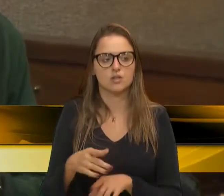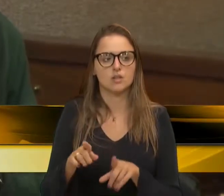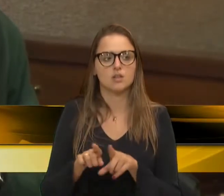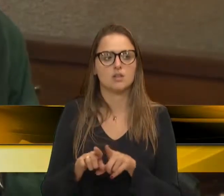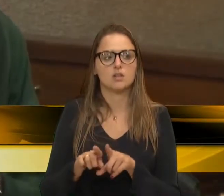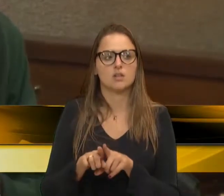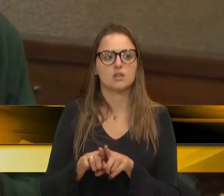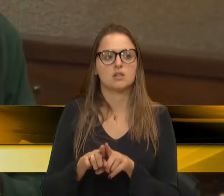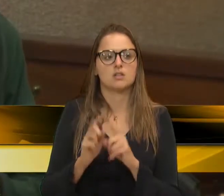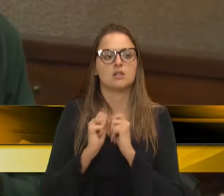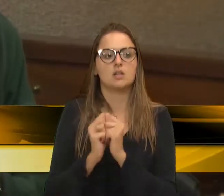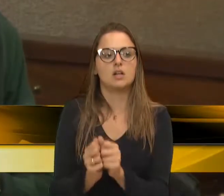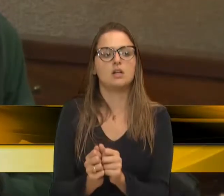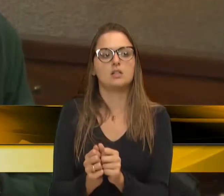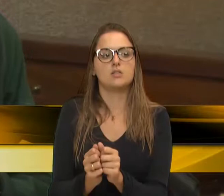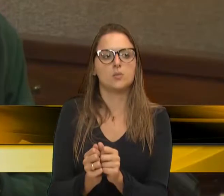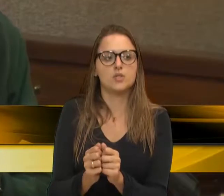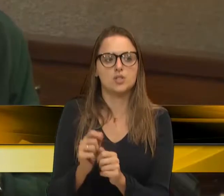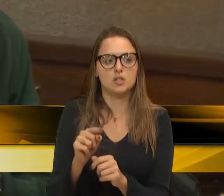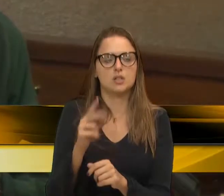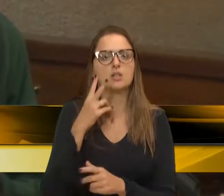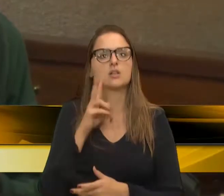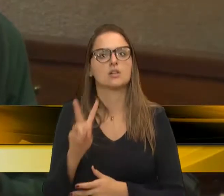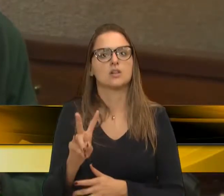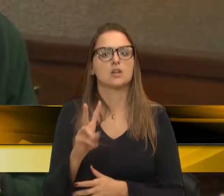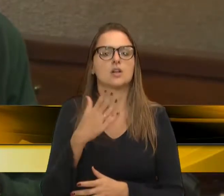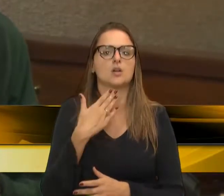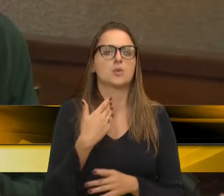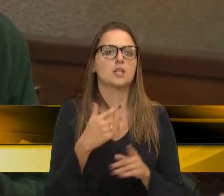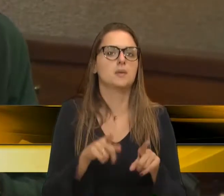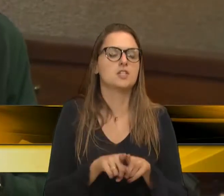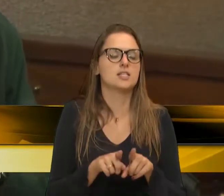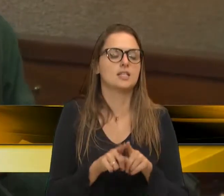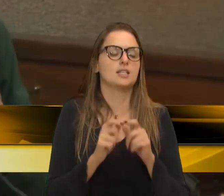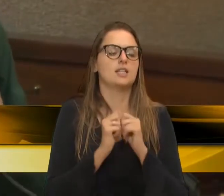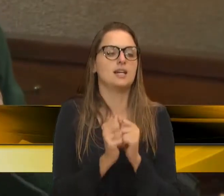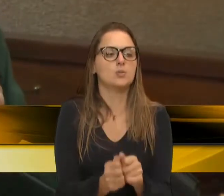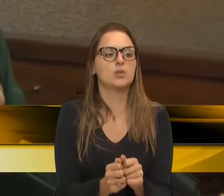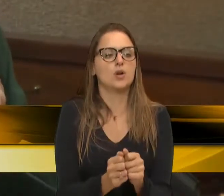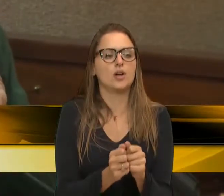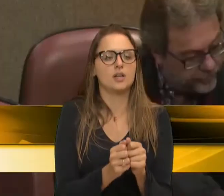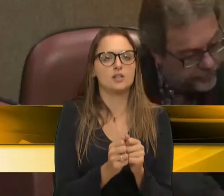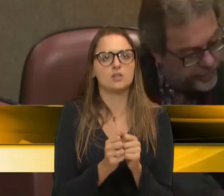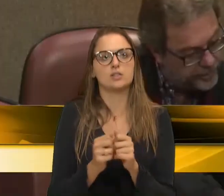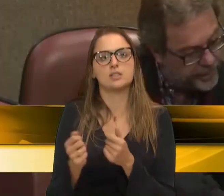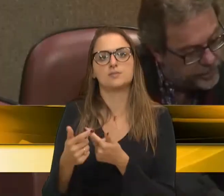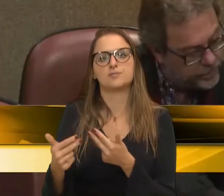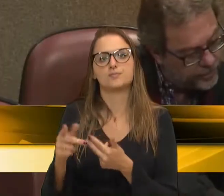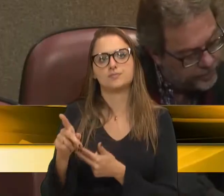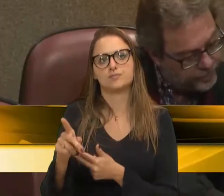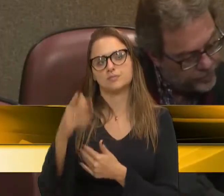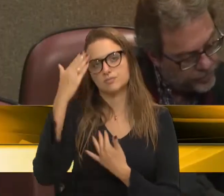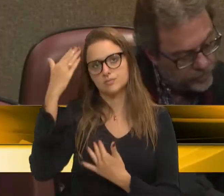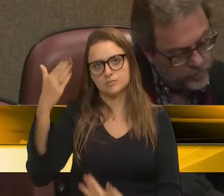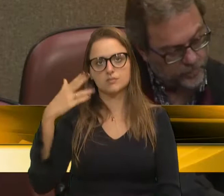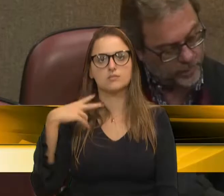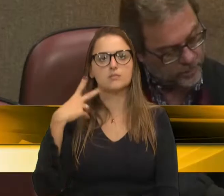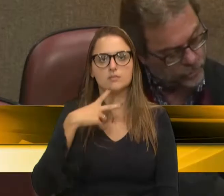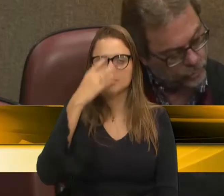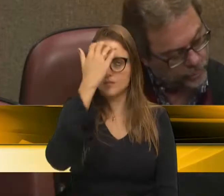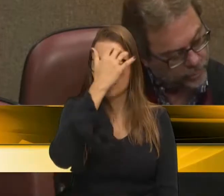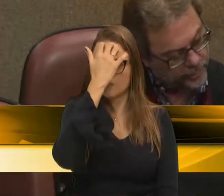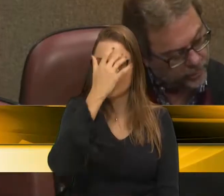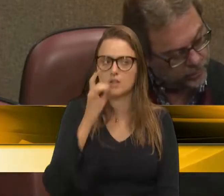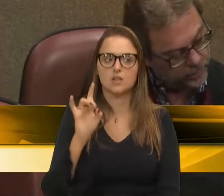alvará, notifica-se para que a pessoa tome as providências e segue a vida. Muito obrigado. Muito obrigado, vereador Adiló.